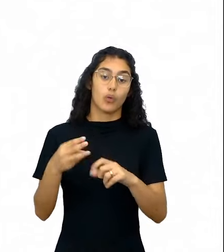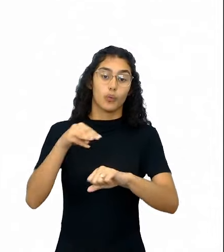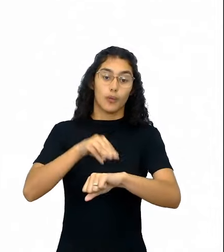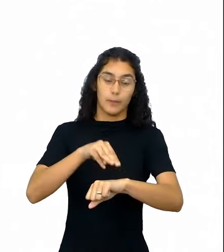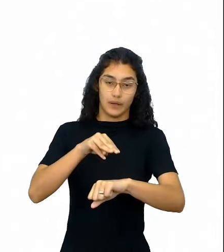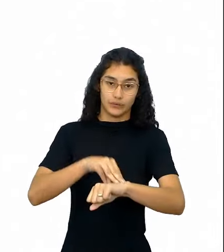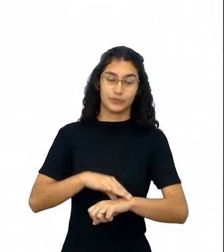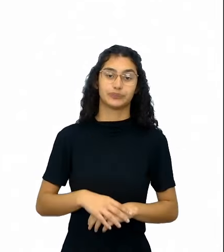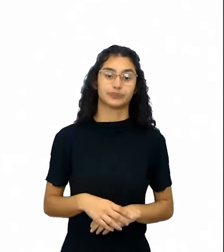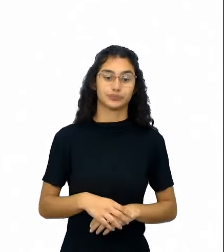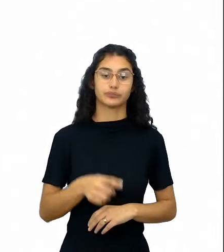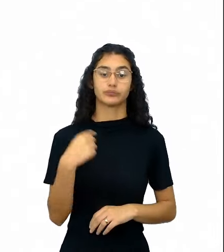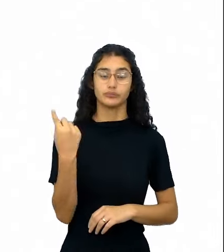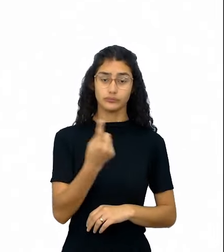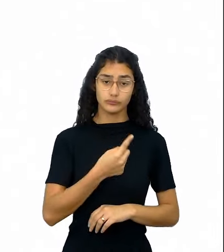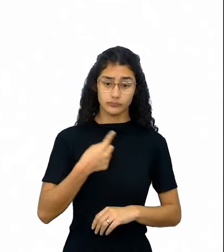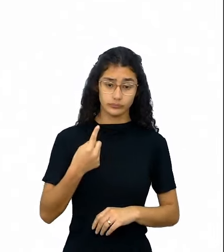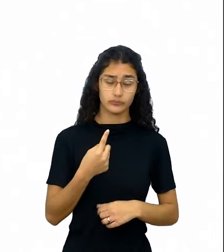segundo momento